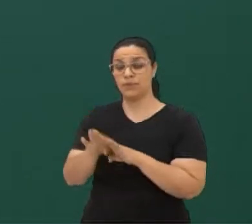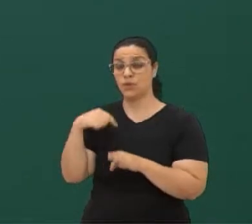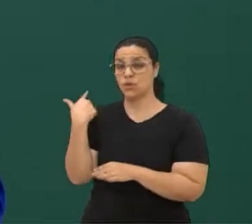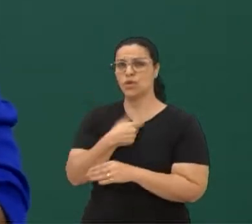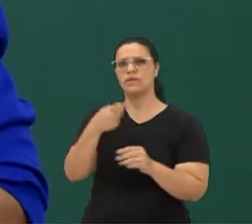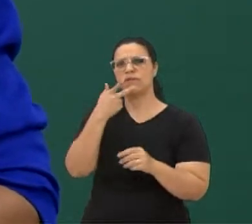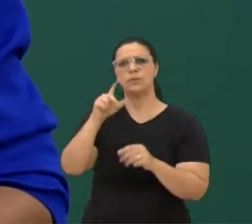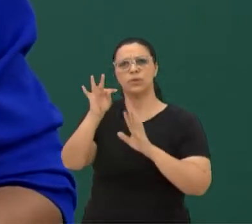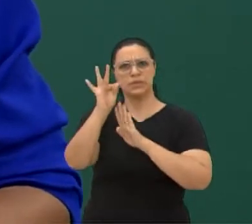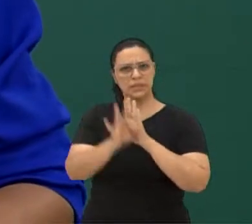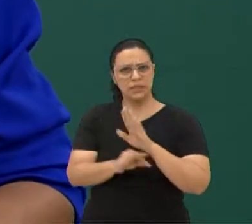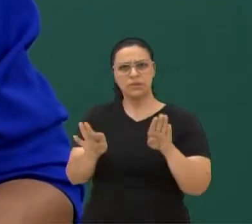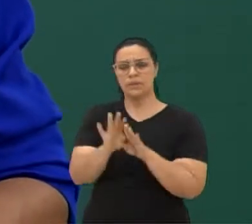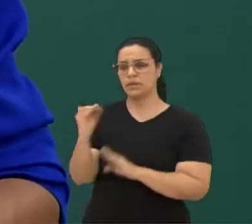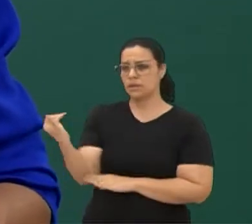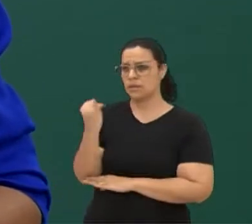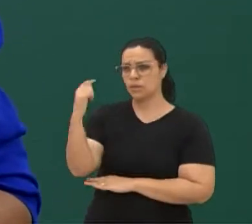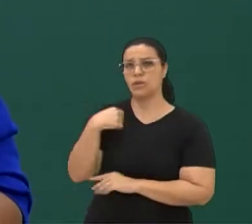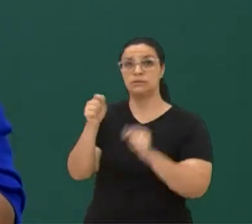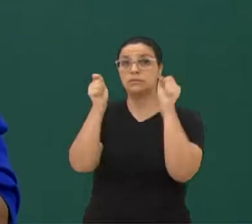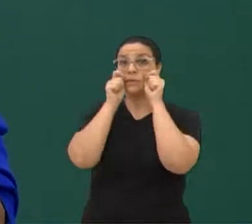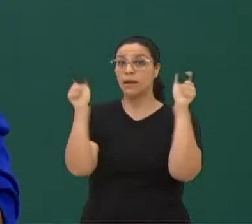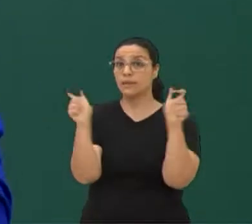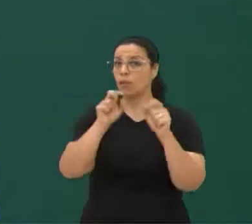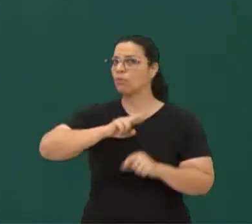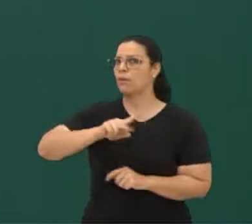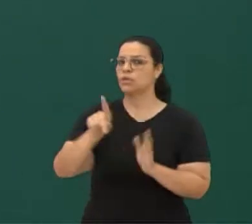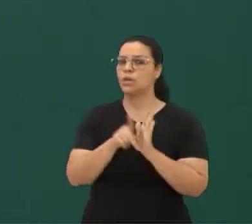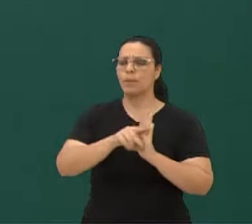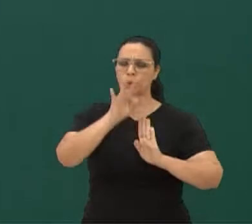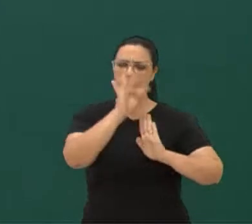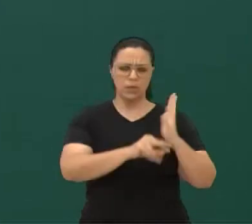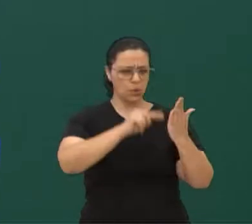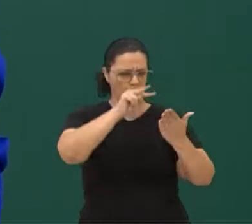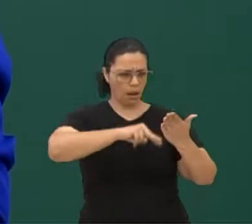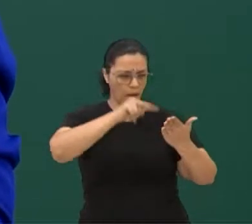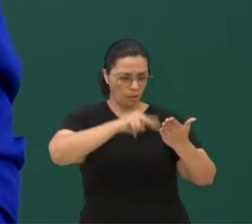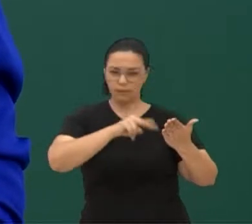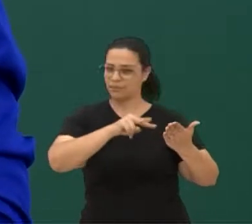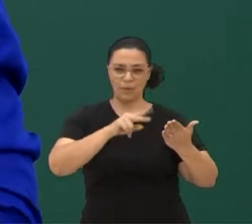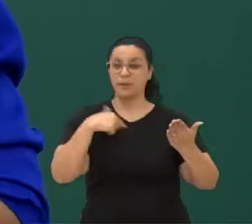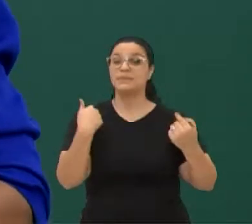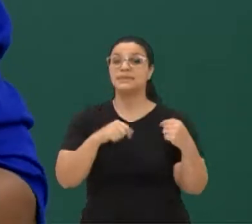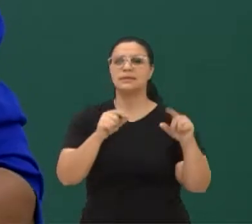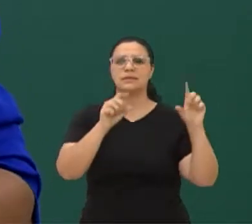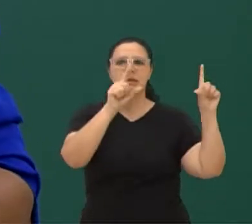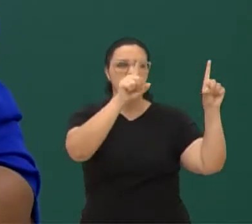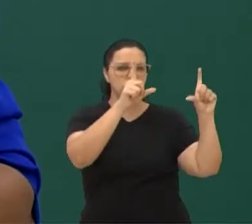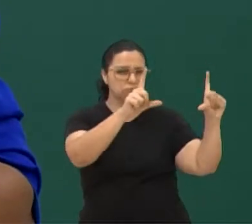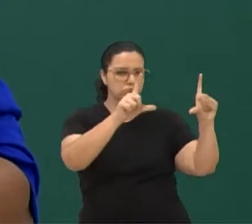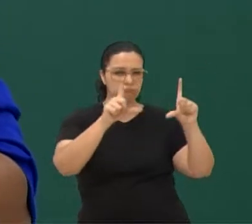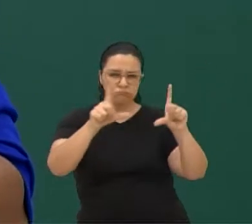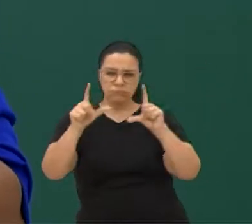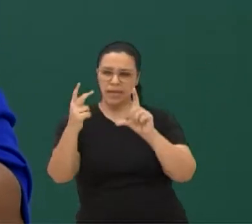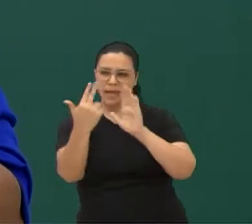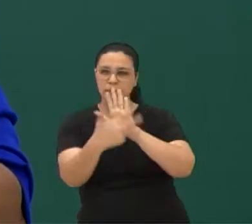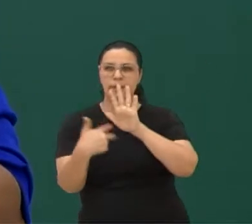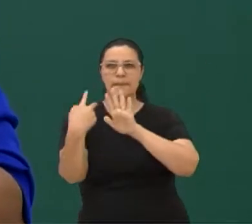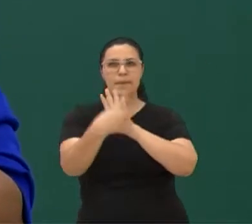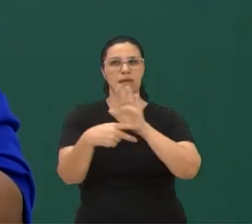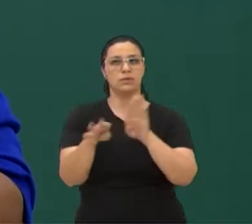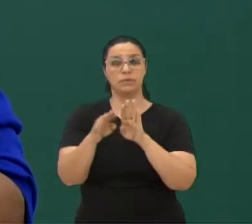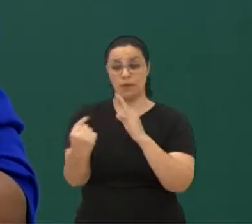trabalhar esse tipo de texto é sempre muito importante prestar atenção um solo que tá escrito mas também das imagens não é teacher outra coisa galera